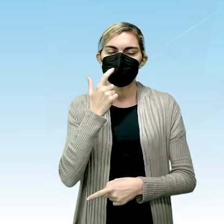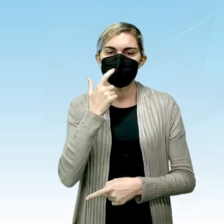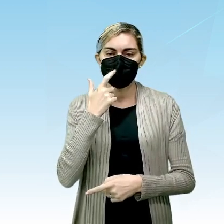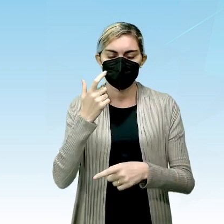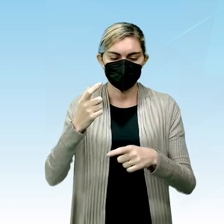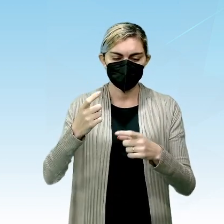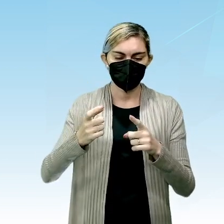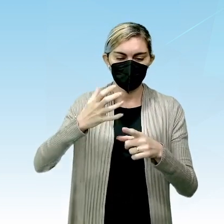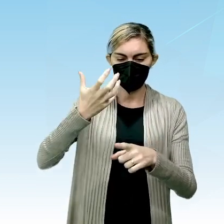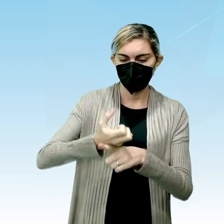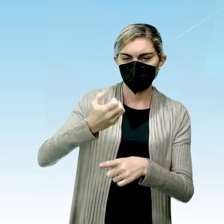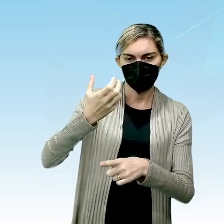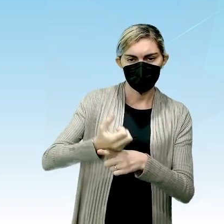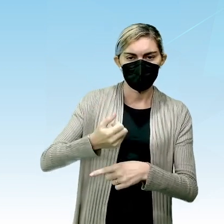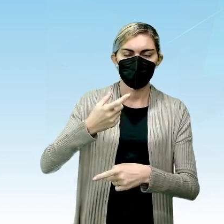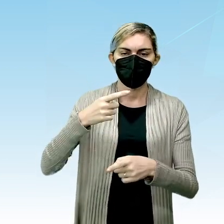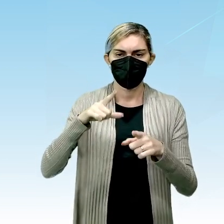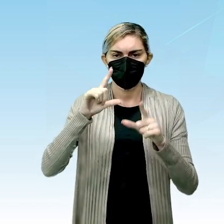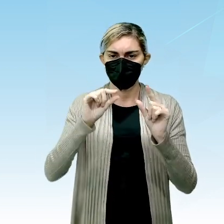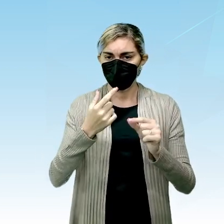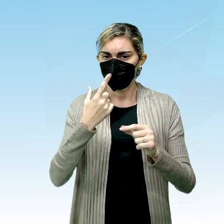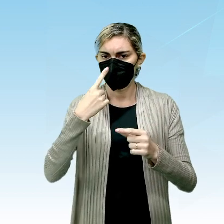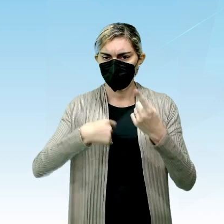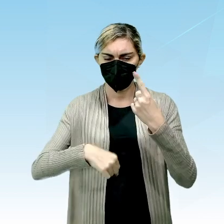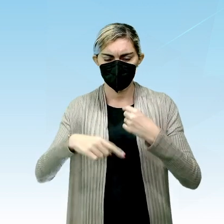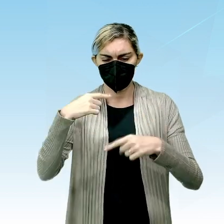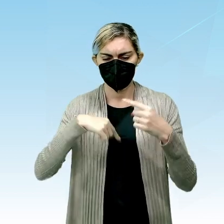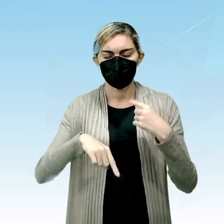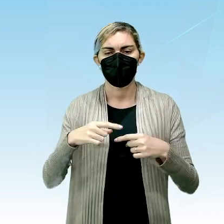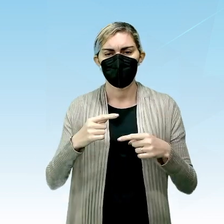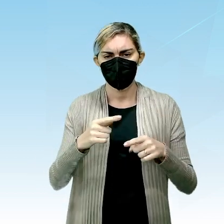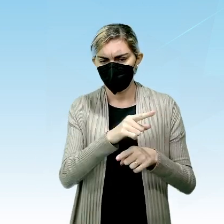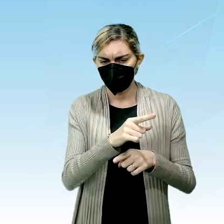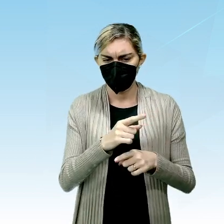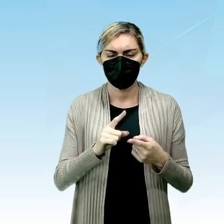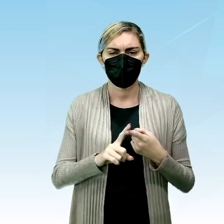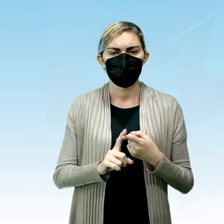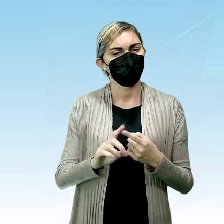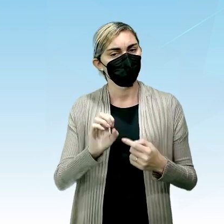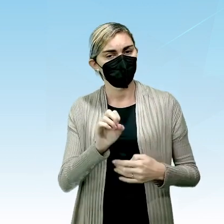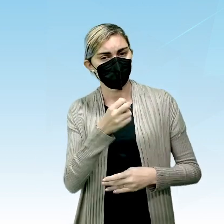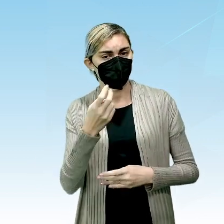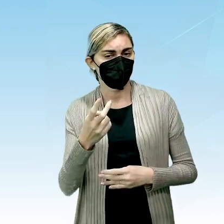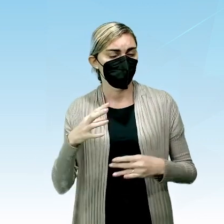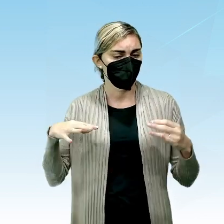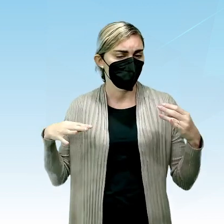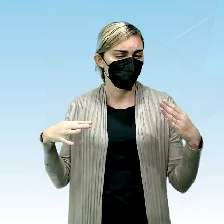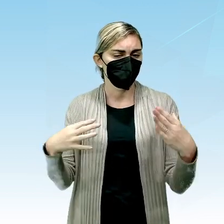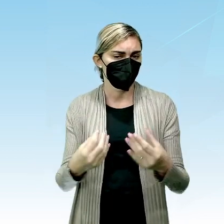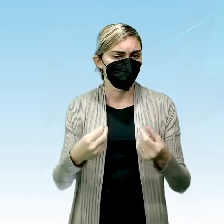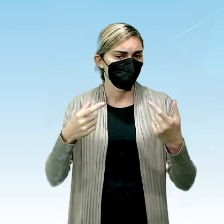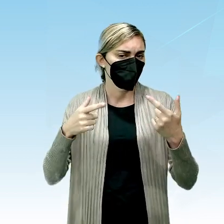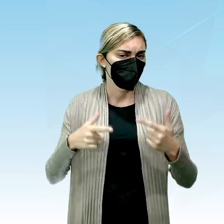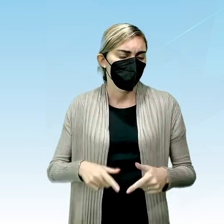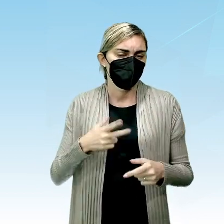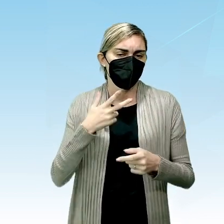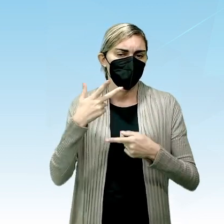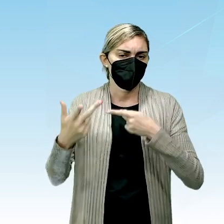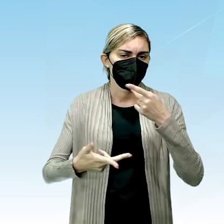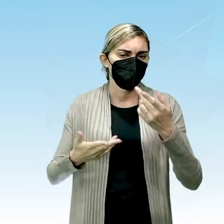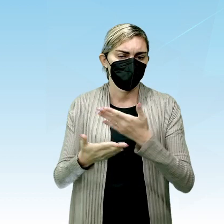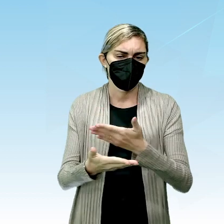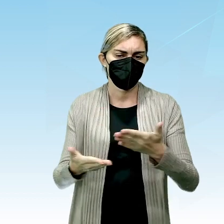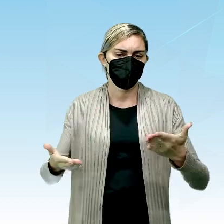de cálcio no sangue. E lá na paratireoide, ou seja, todos esses locais que eu estou falando para vocês são